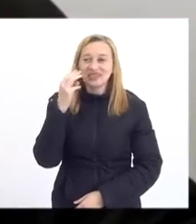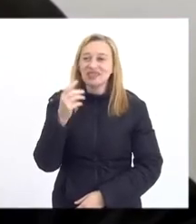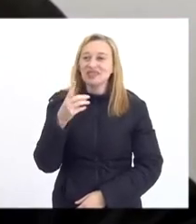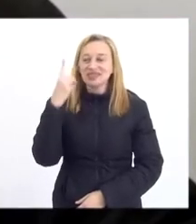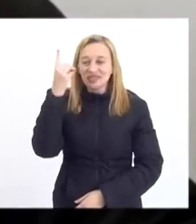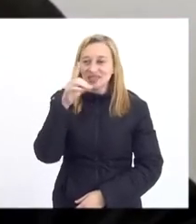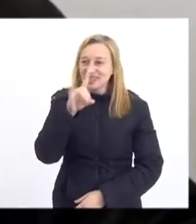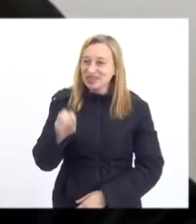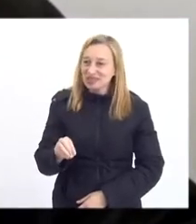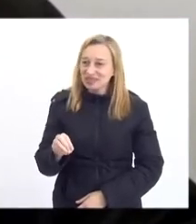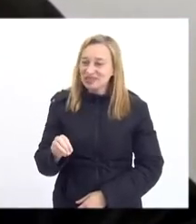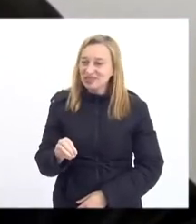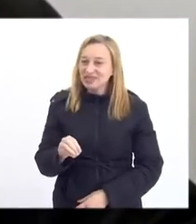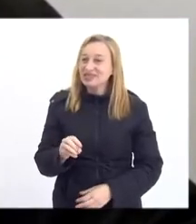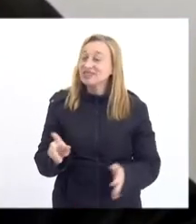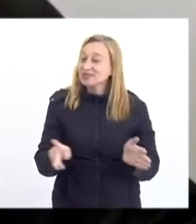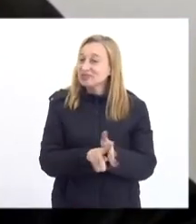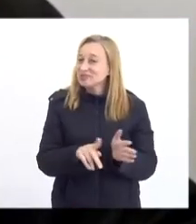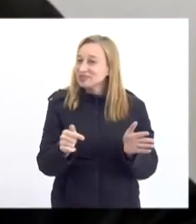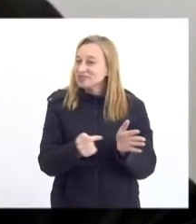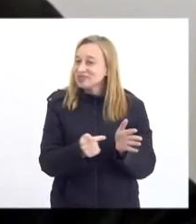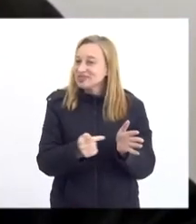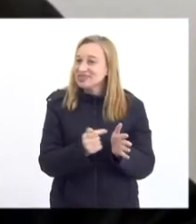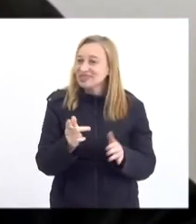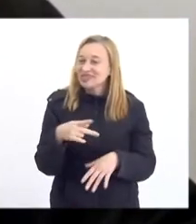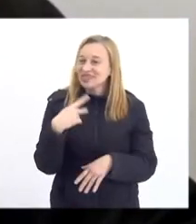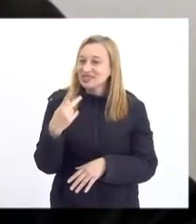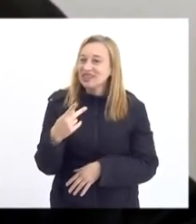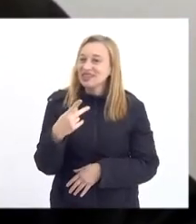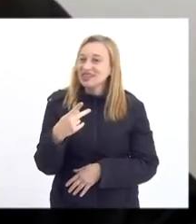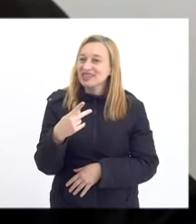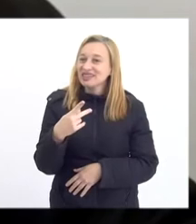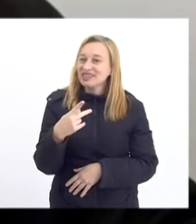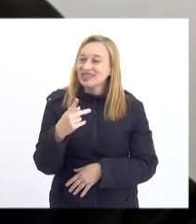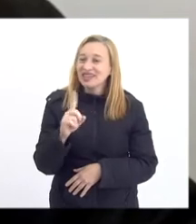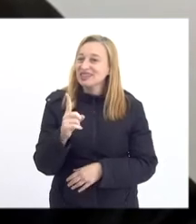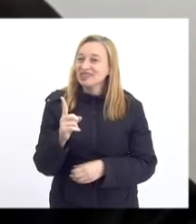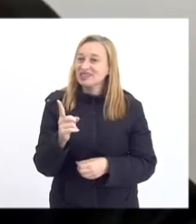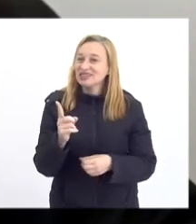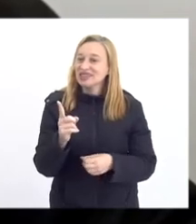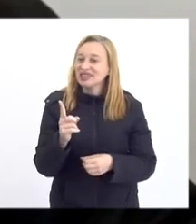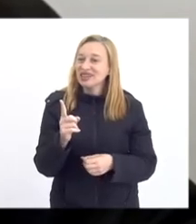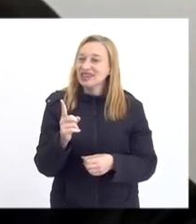deputado Dionísio Lins, deste projeto, quando ele faz a revogação, ele não revoga a lei dele.